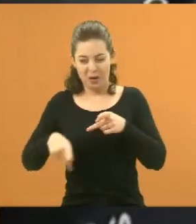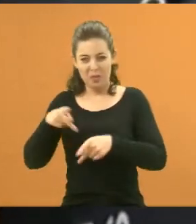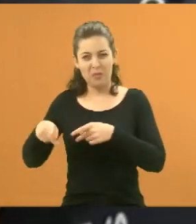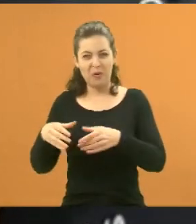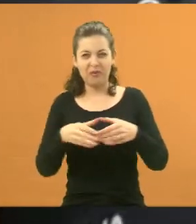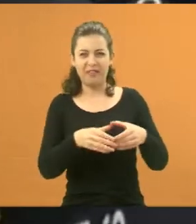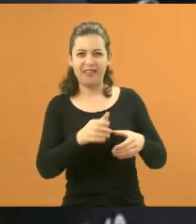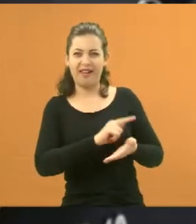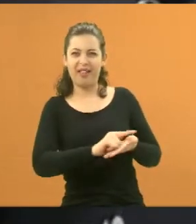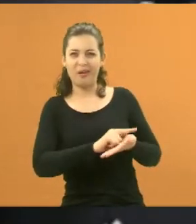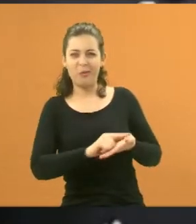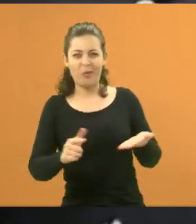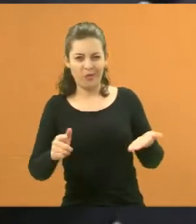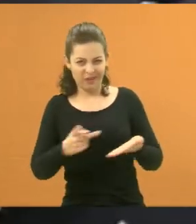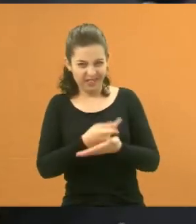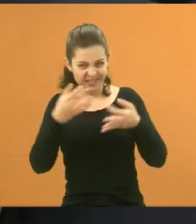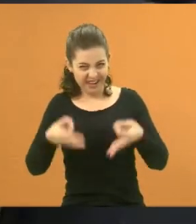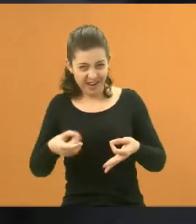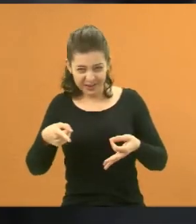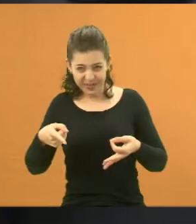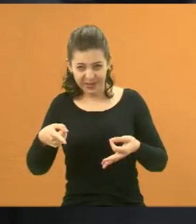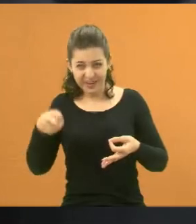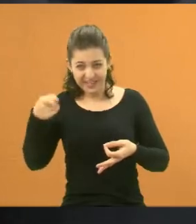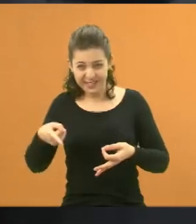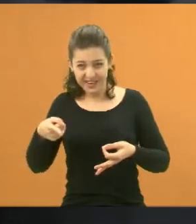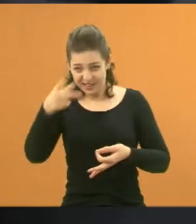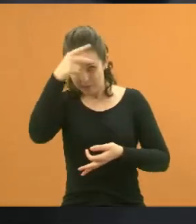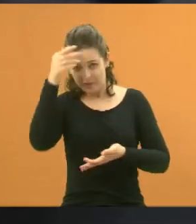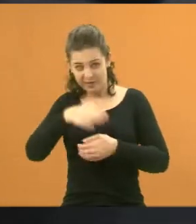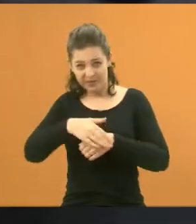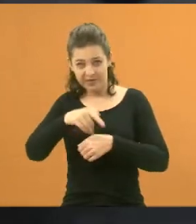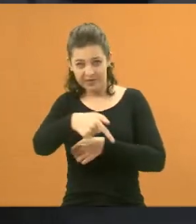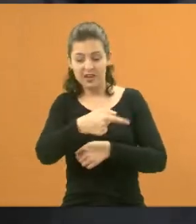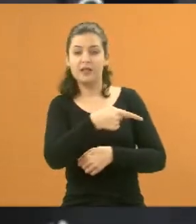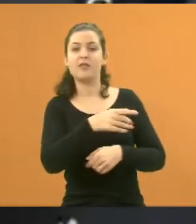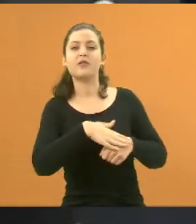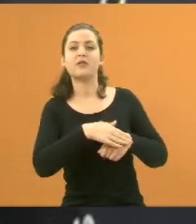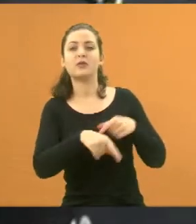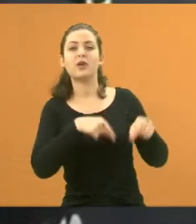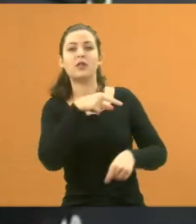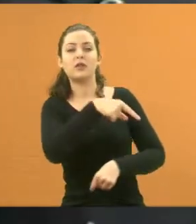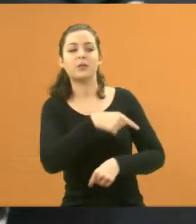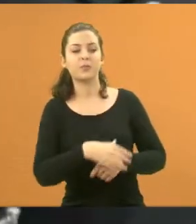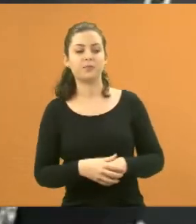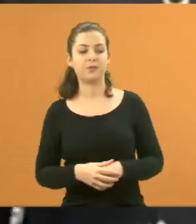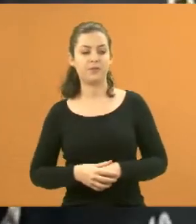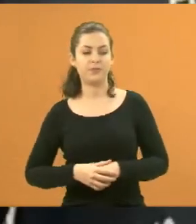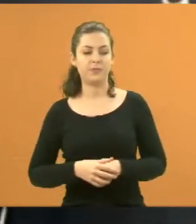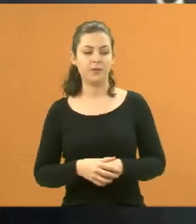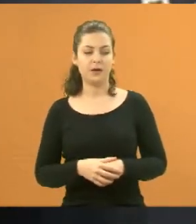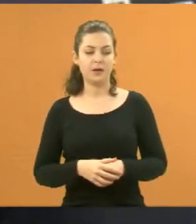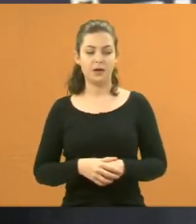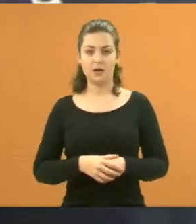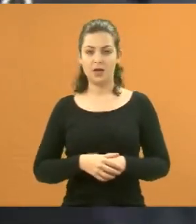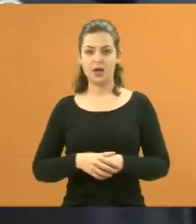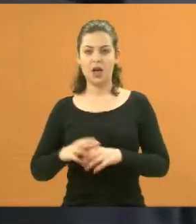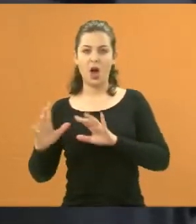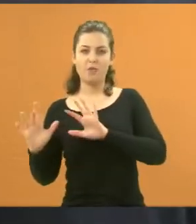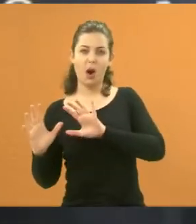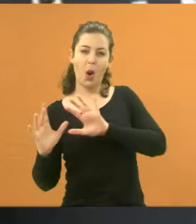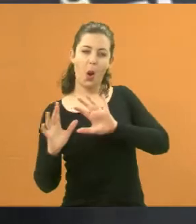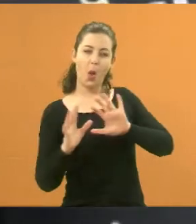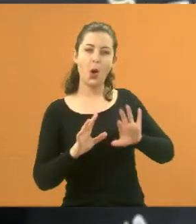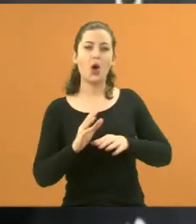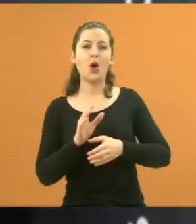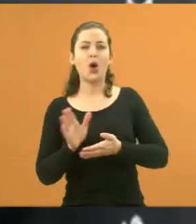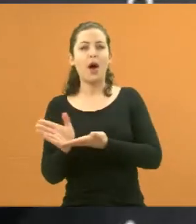que limpou. Você acha que está certo isso daí, o prefeito fazer isso? E aqui, como é que vocês fizeram aqui do seu cunhado? Aqui foi o mutirão que fizemos a